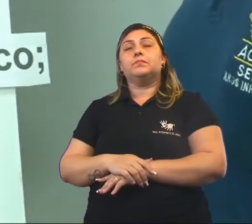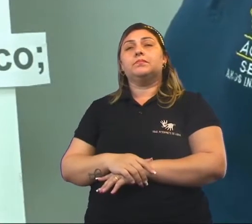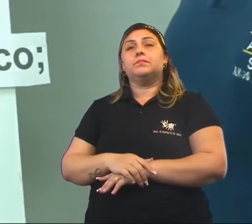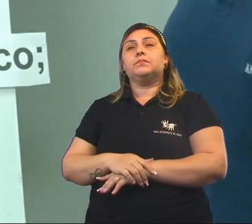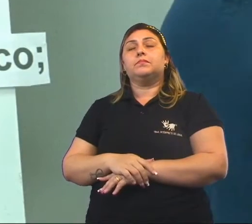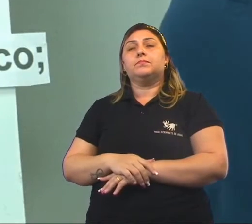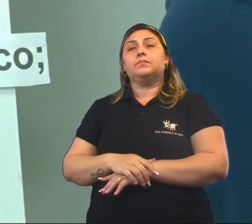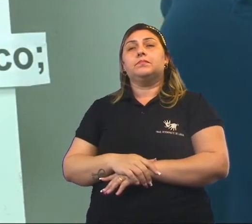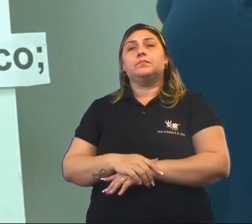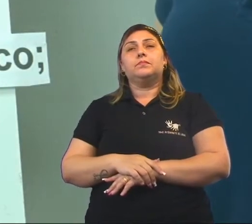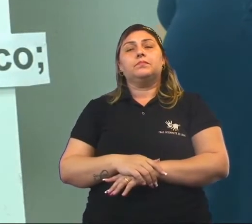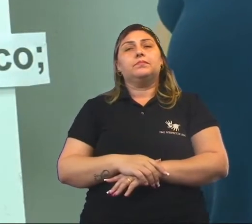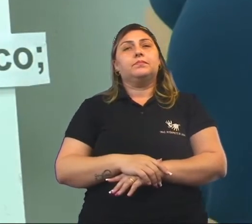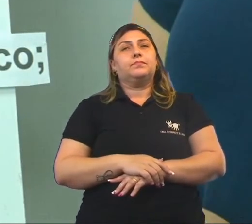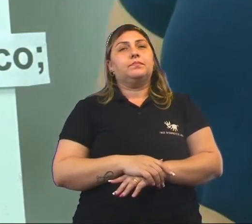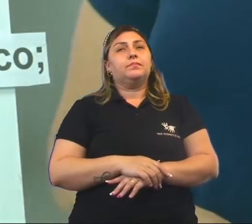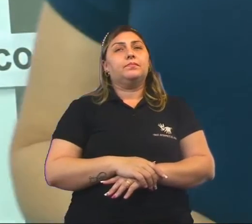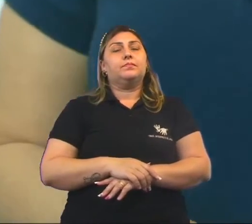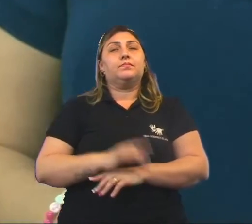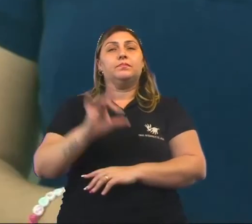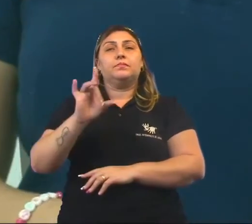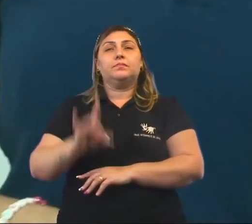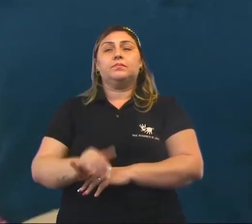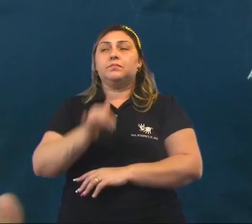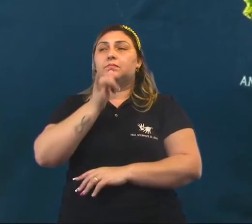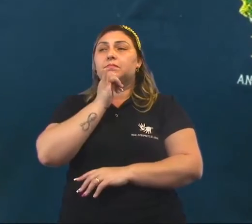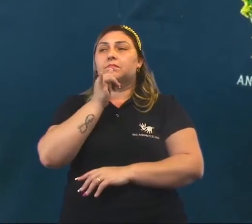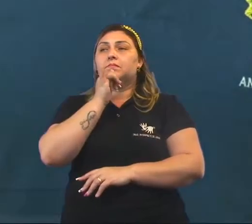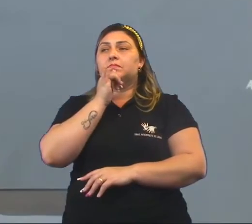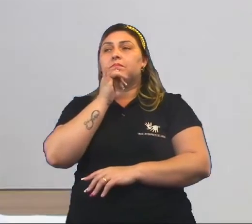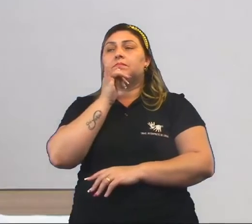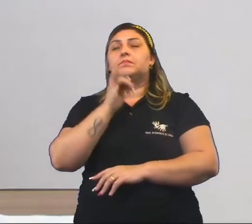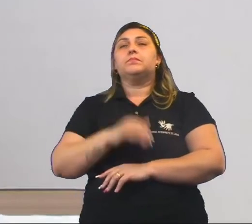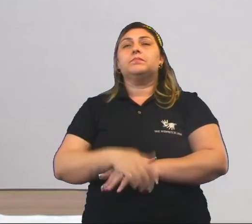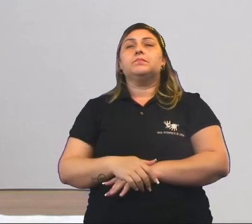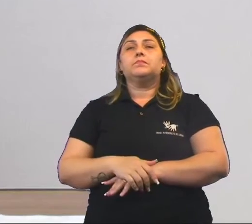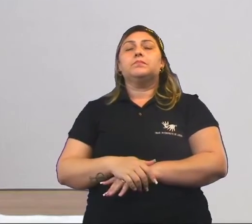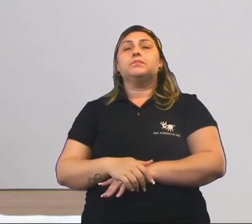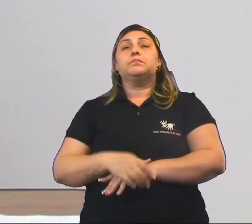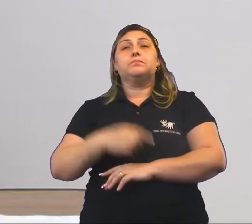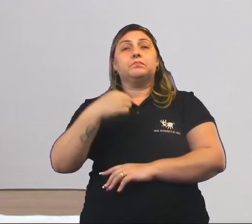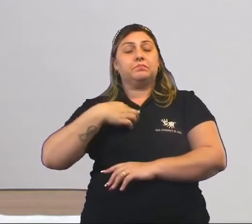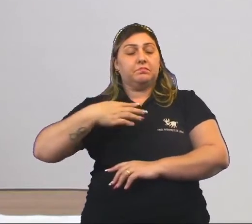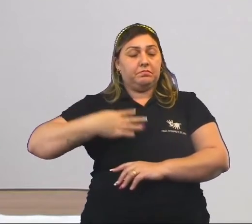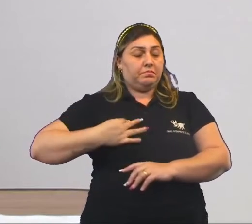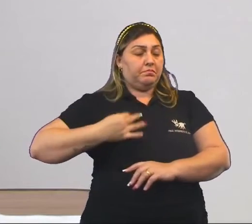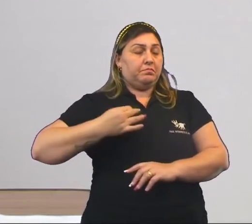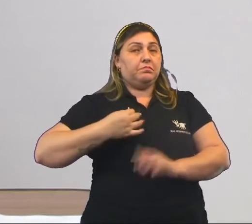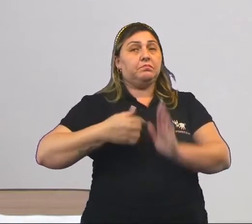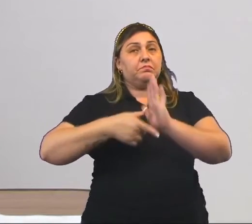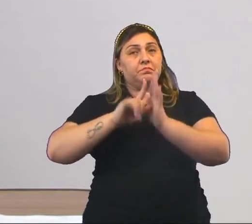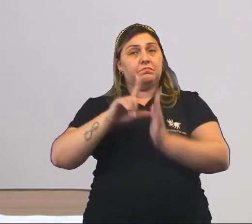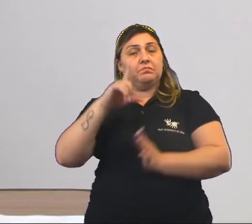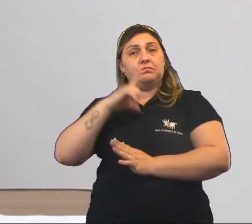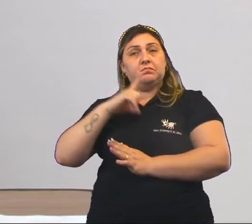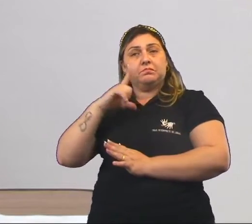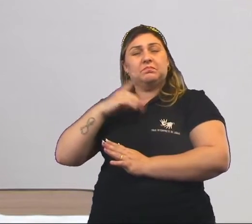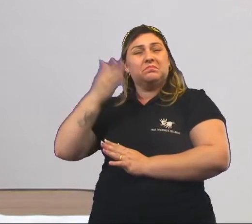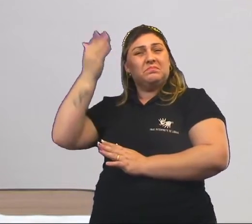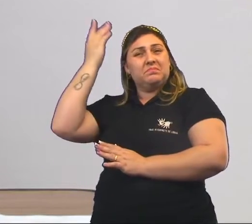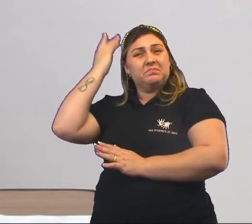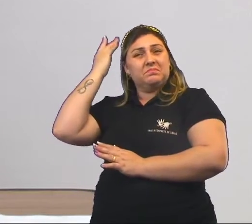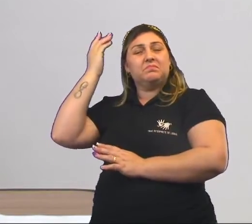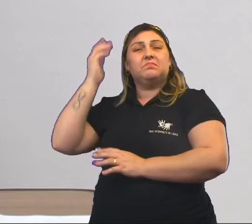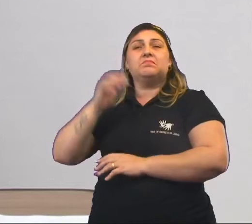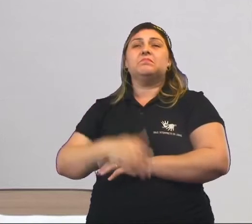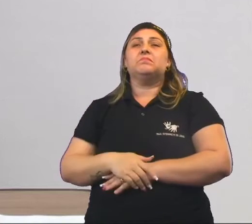Voluntário. Tá? O último exemplo que nós vamos ver. Por exemplo, eu posso ser voluntário. Antes tinha, um tempo aí atrás,